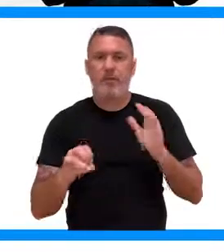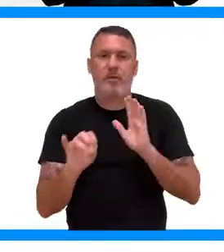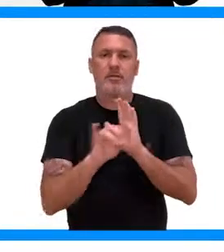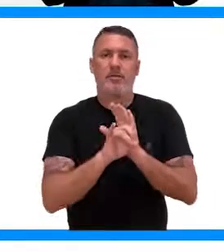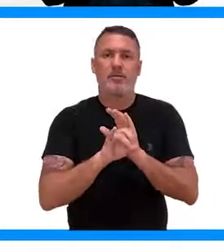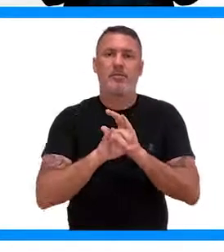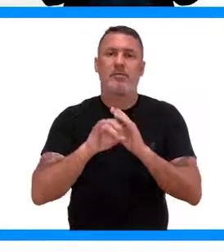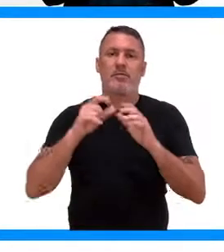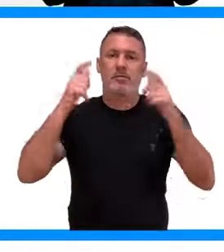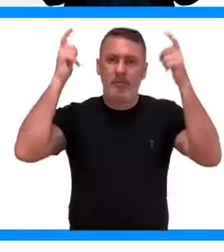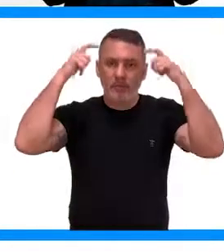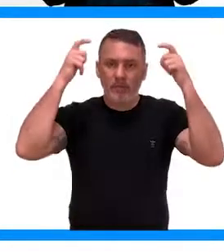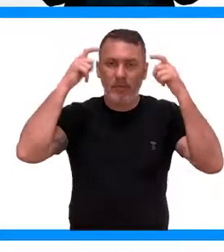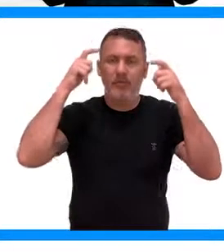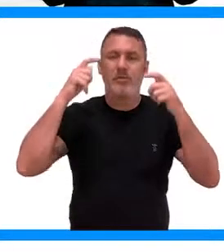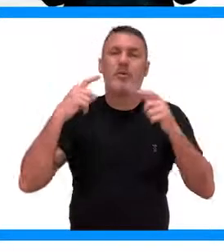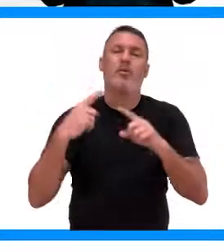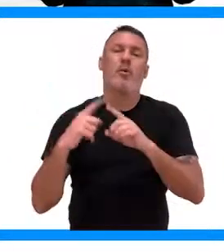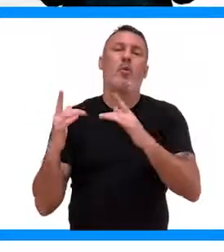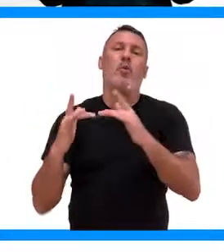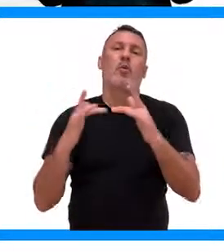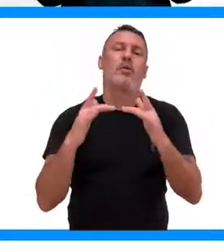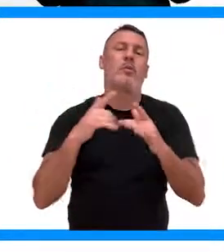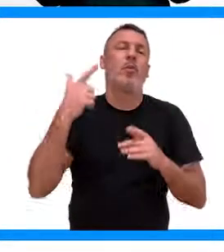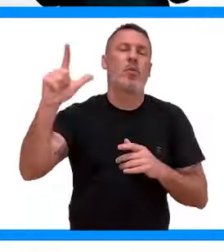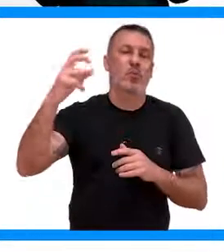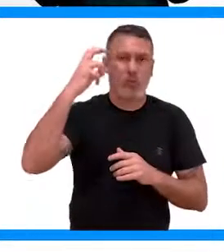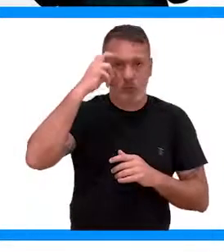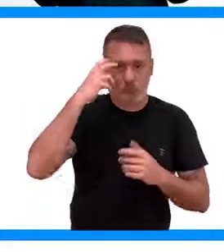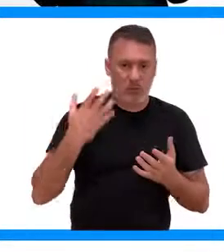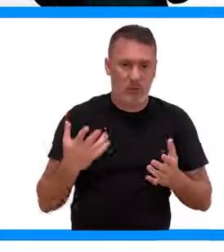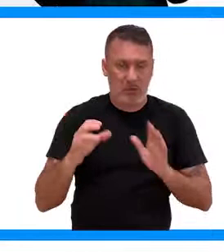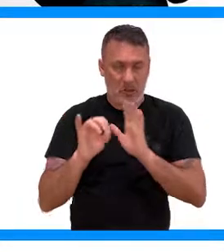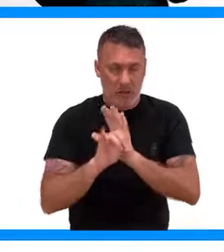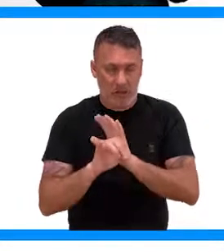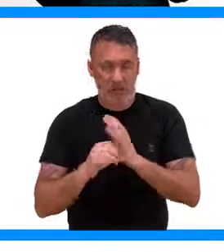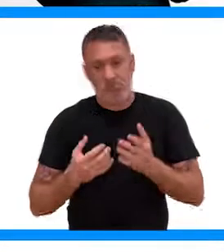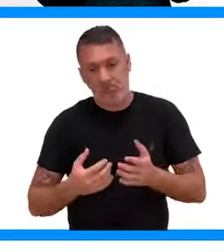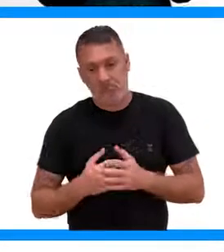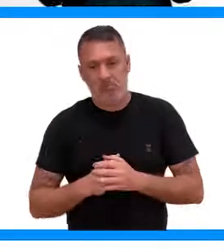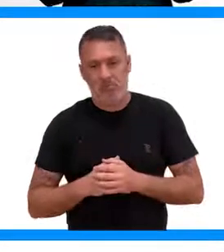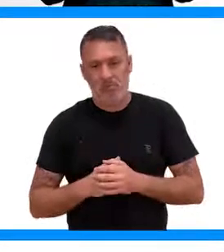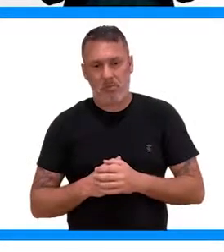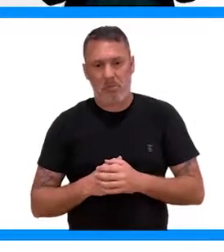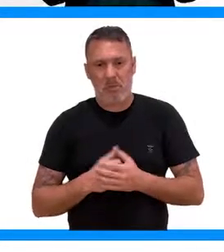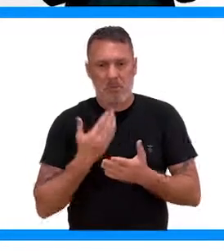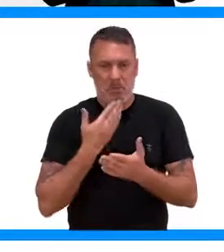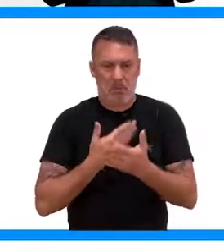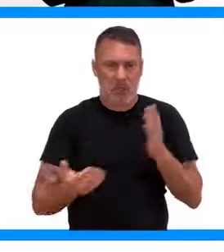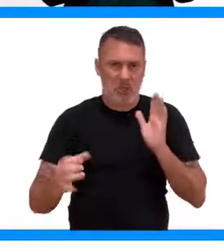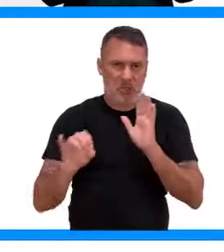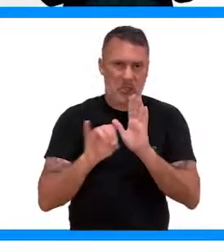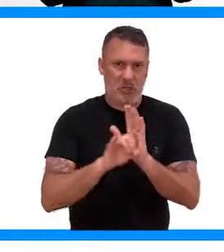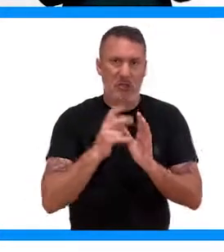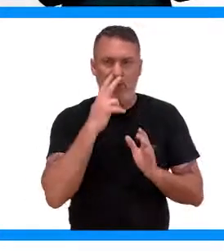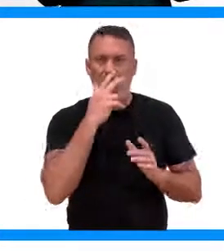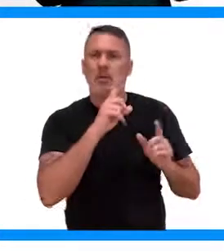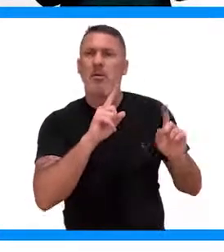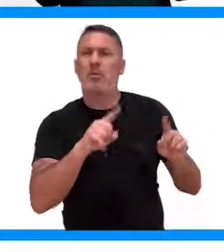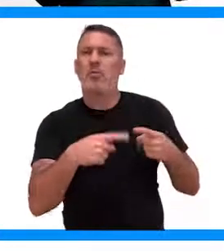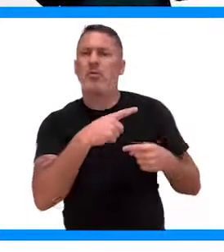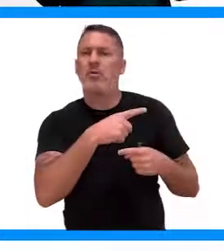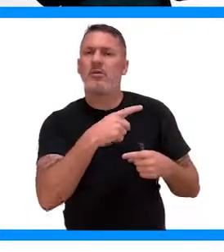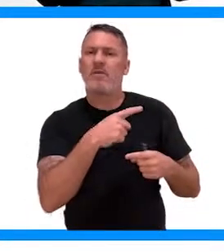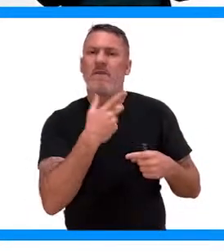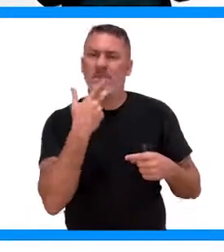latino-americana advinda do contato cotidiano com o outro. Será que é isso? Diluição da sua identidade? Ele